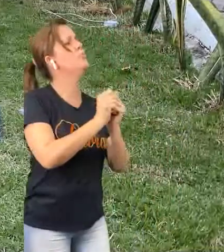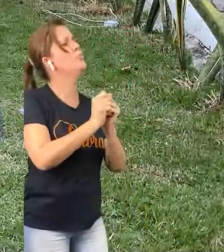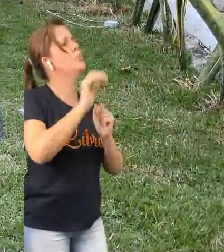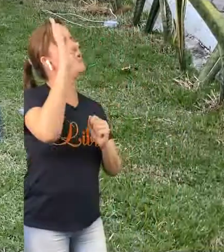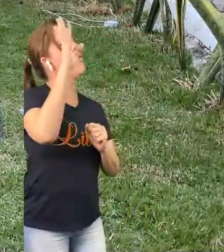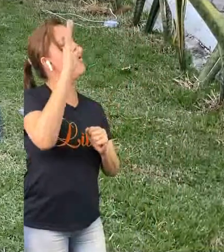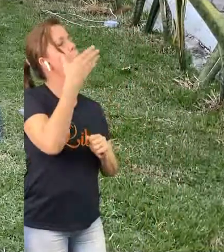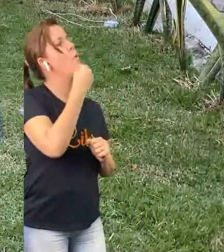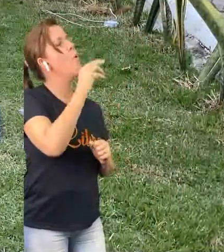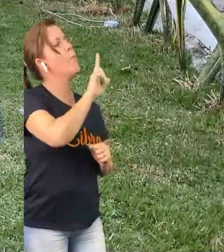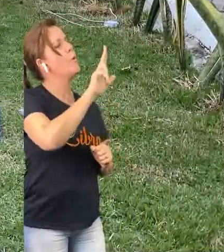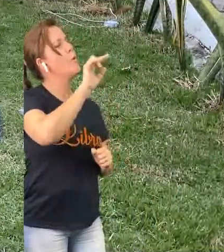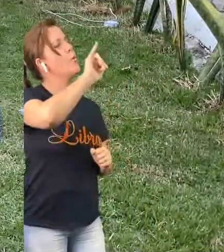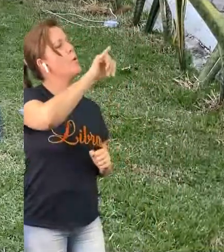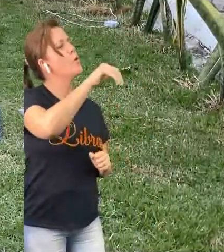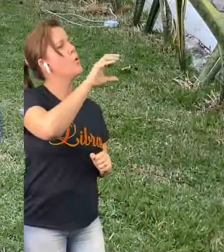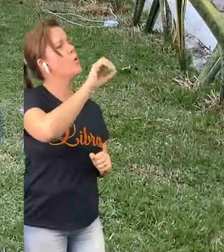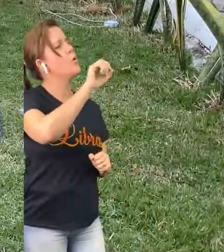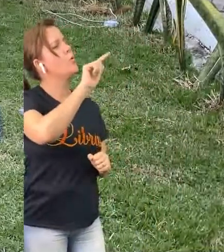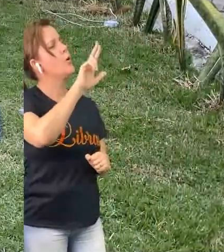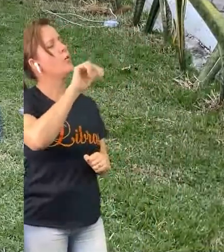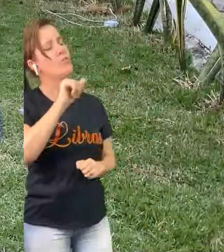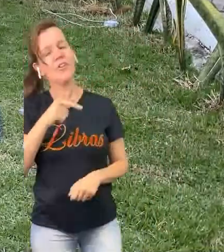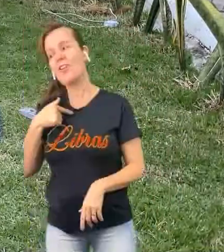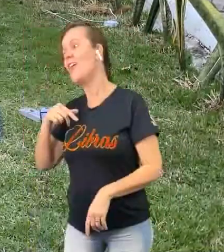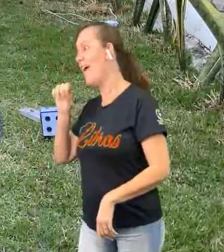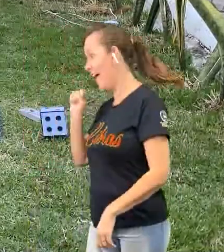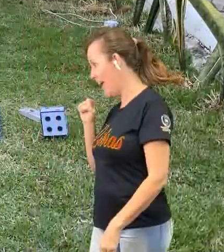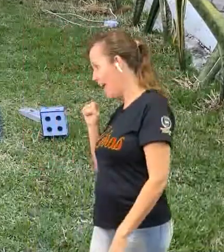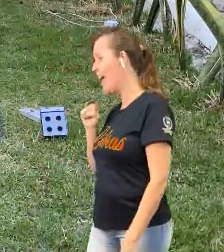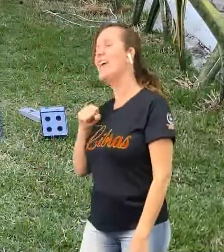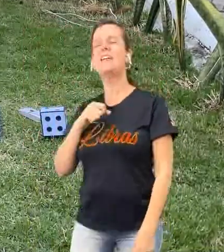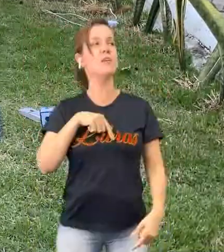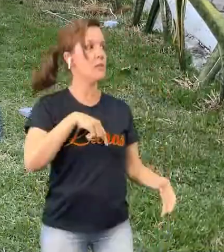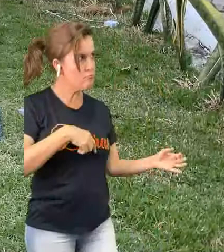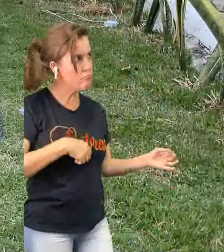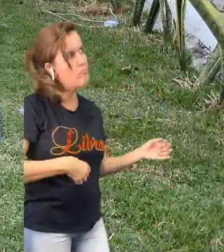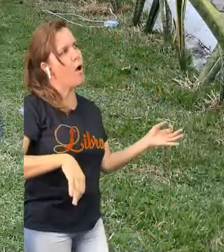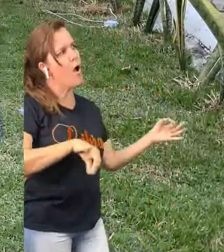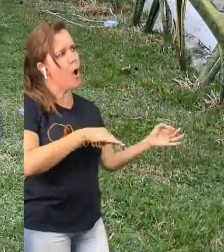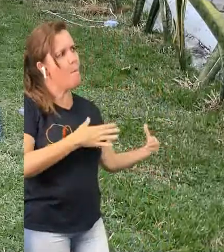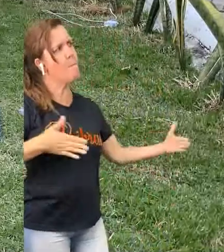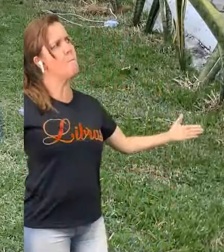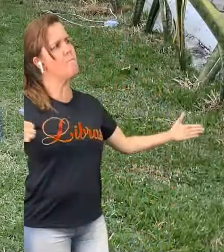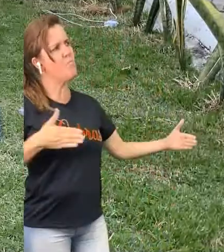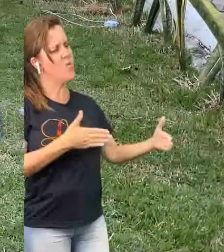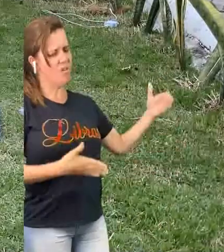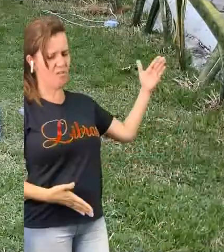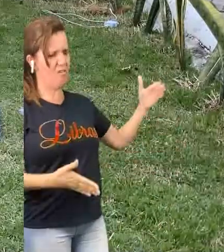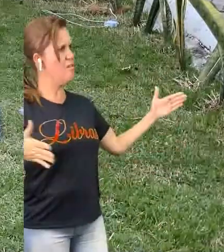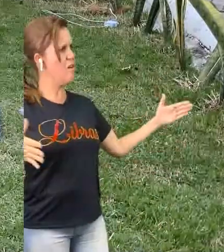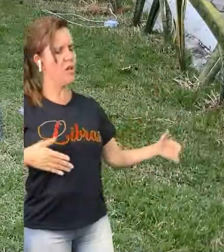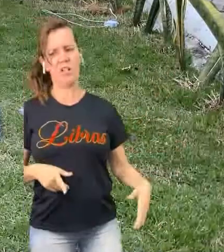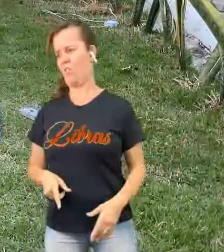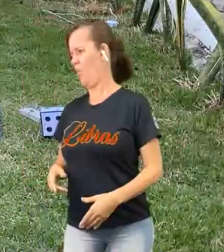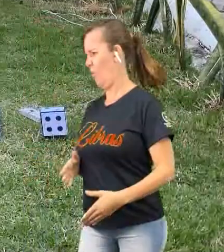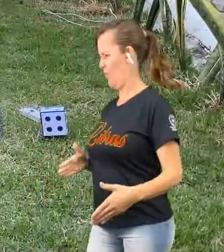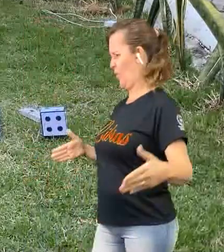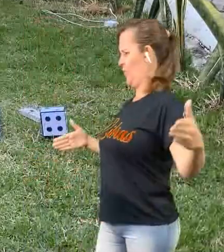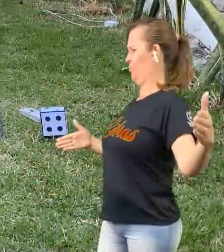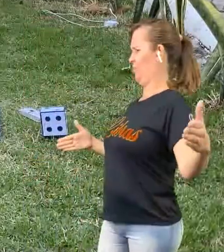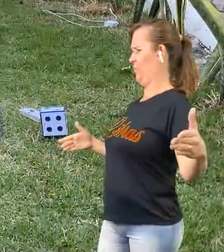O Jorginho. O Jorginho? Sim. E ele tava tocando um violino um pouco maior, assim. Um